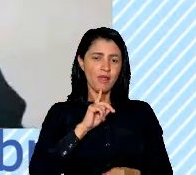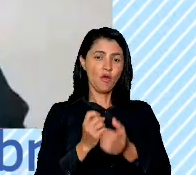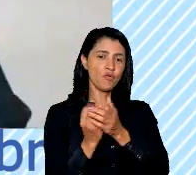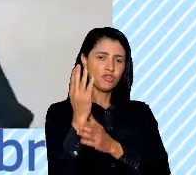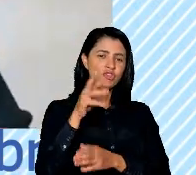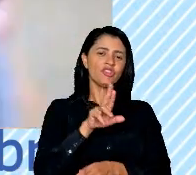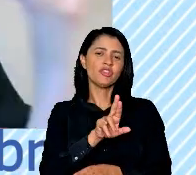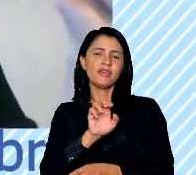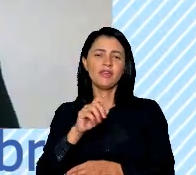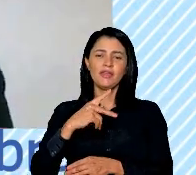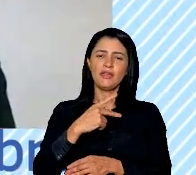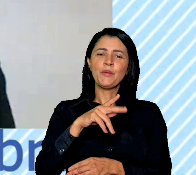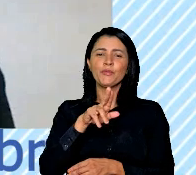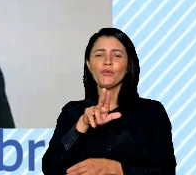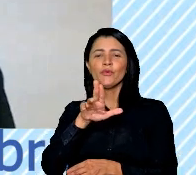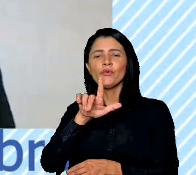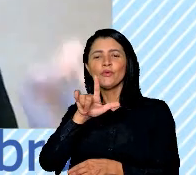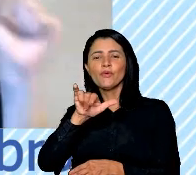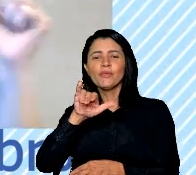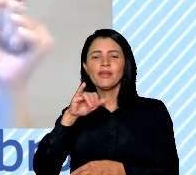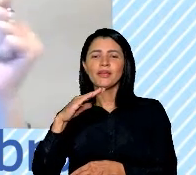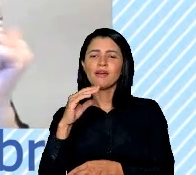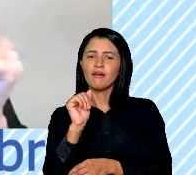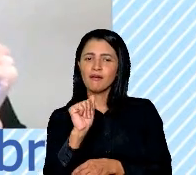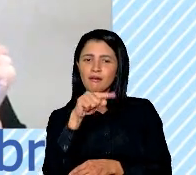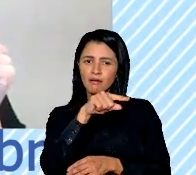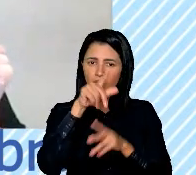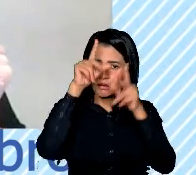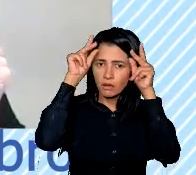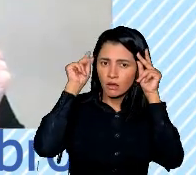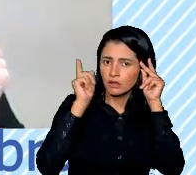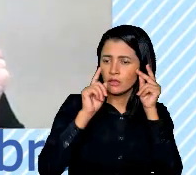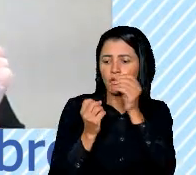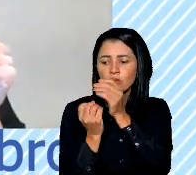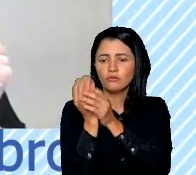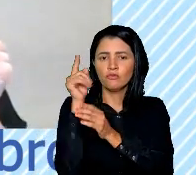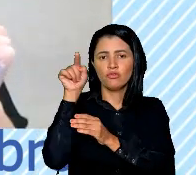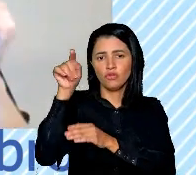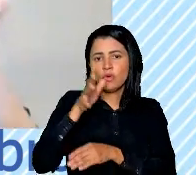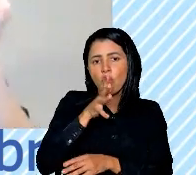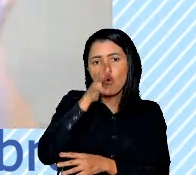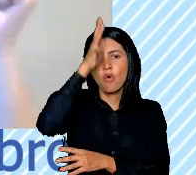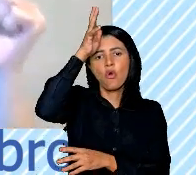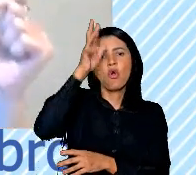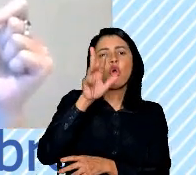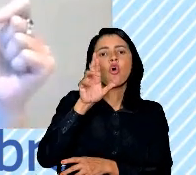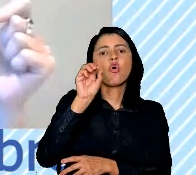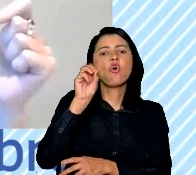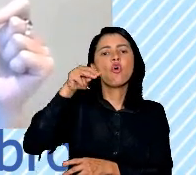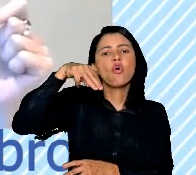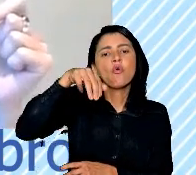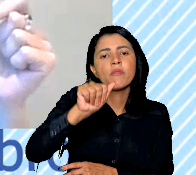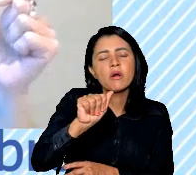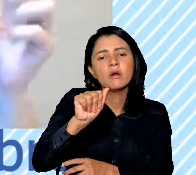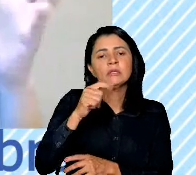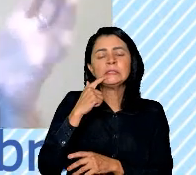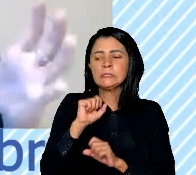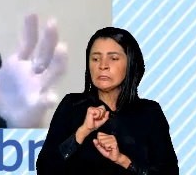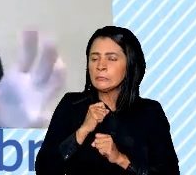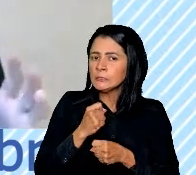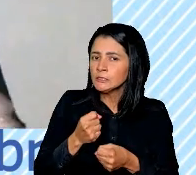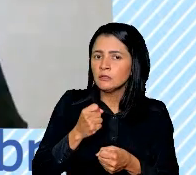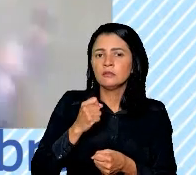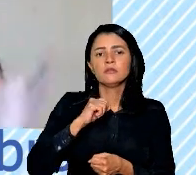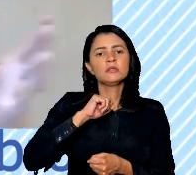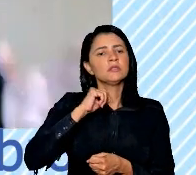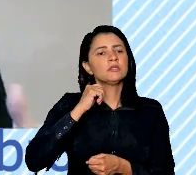República não está na Grécia, está em Roma. O cerne, nesse caso, é o sacrifício. O